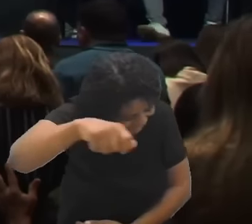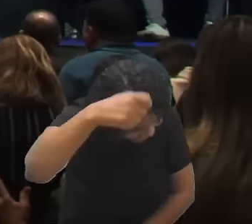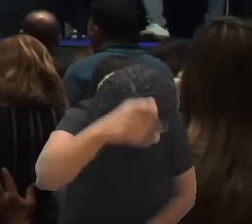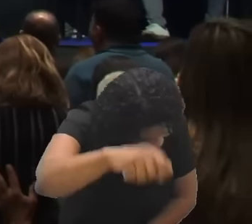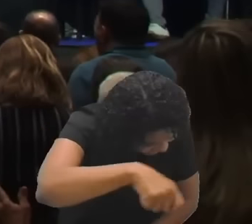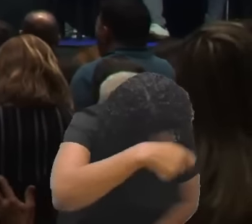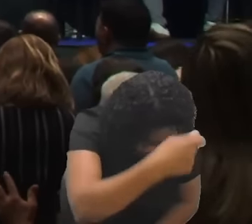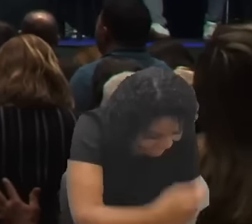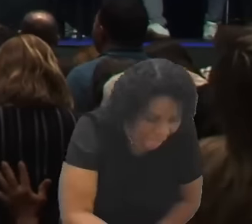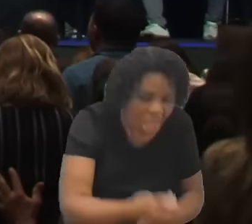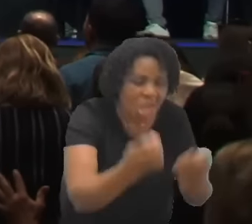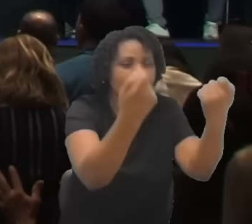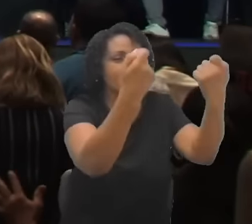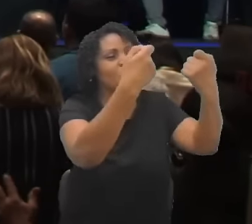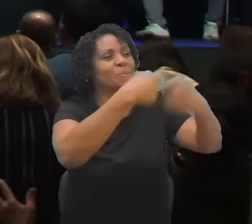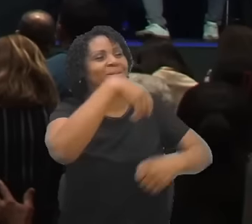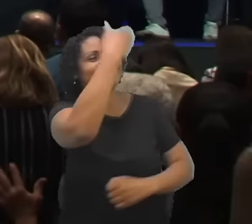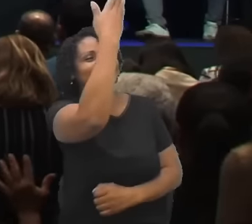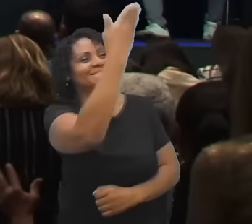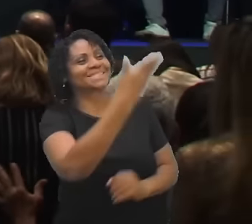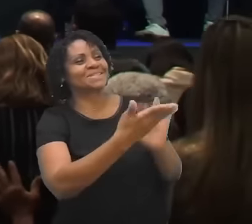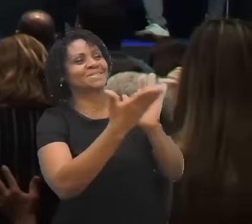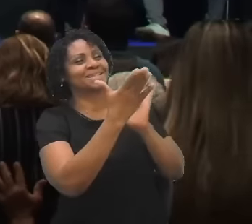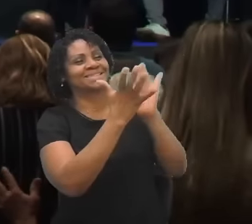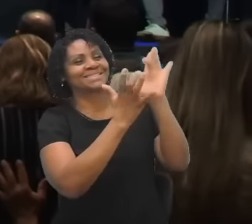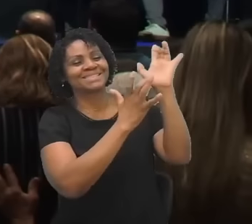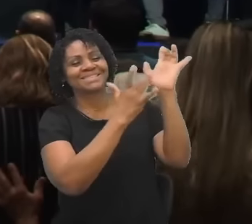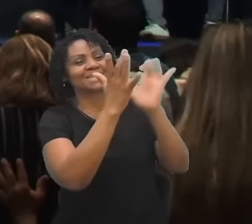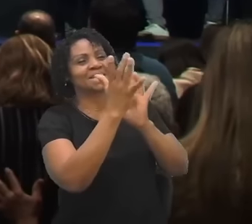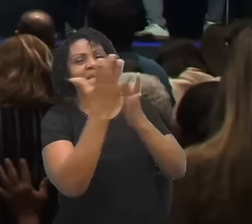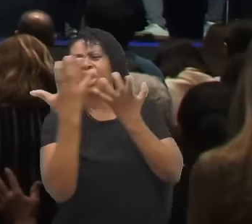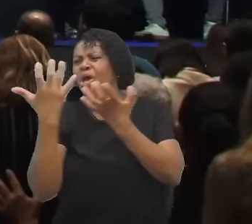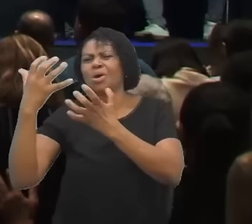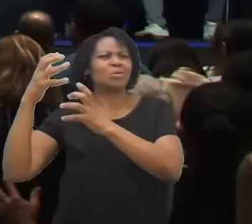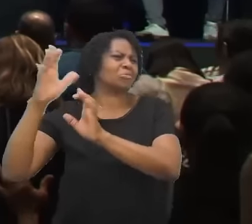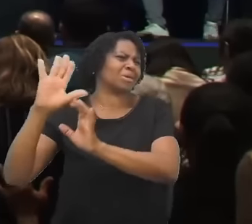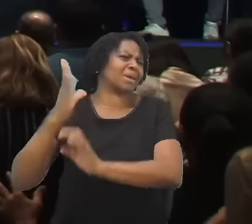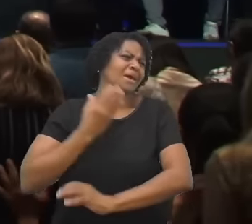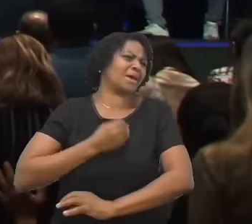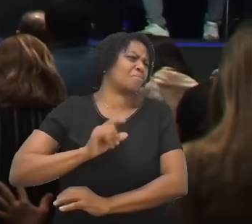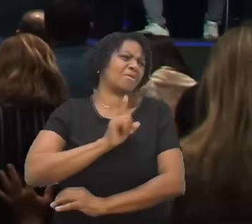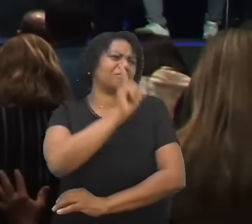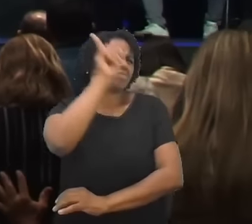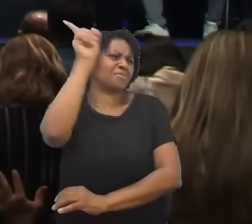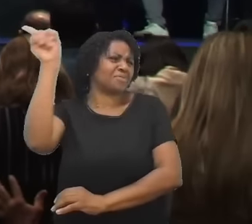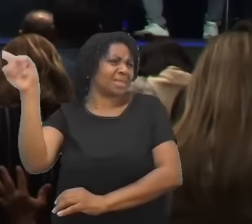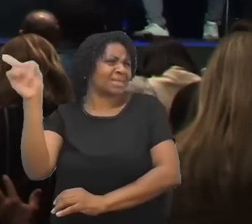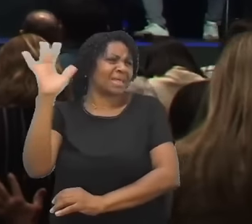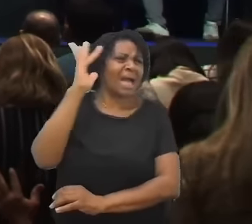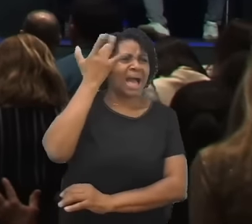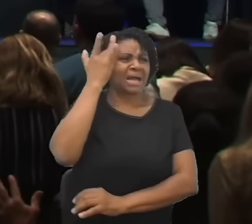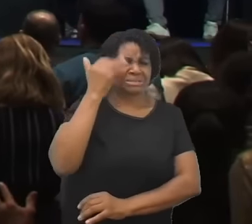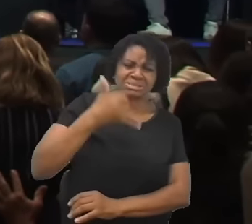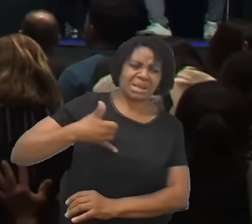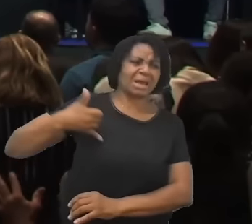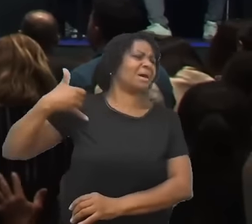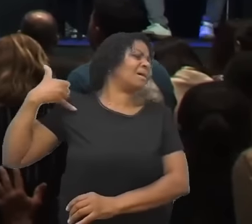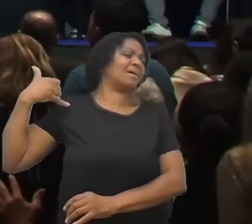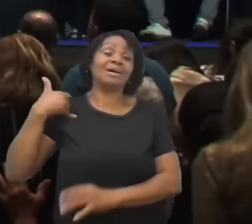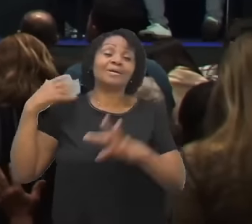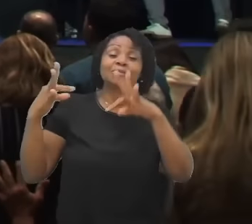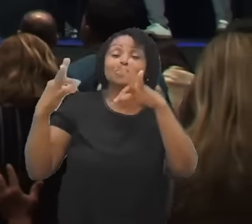eu não sou nada sem o Senhor. Eu não quero mais, Senhor, achar que eu tenho algo de mim mesmo. Tudo